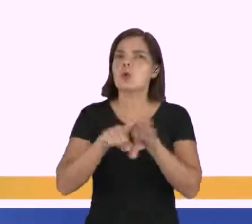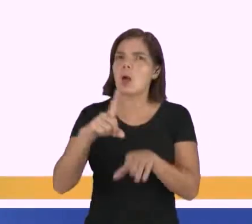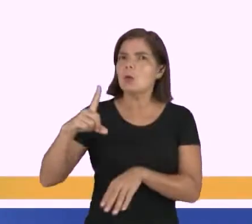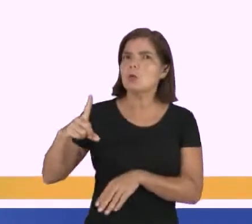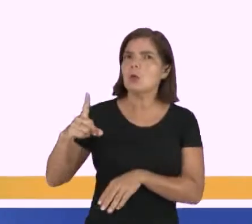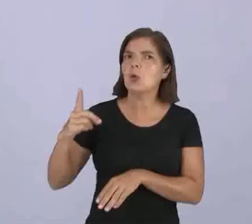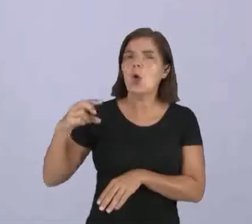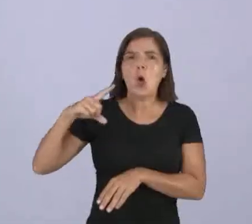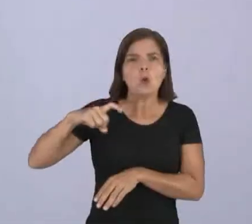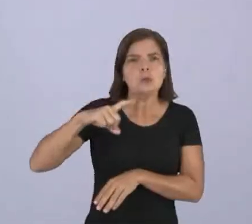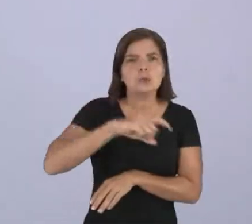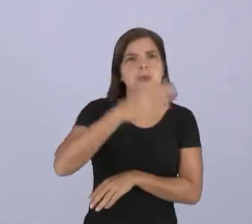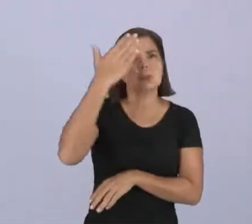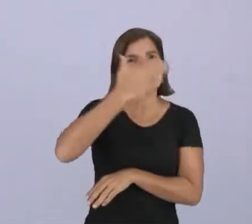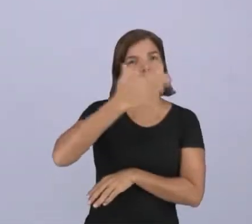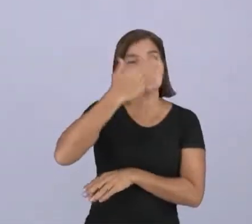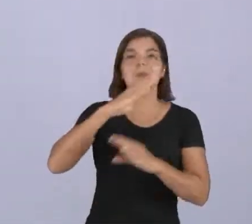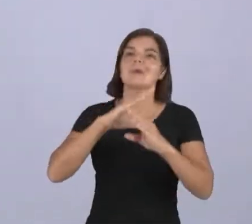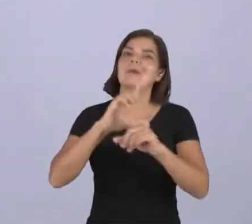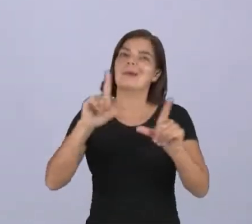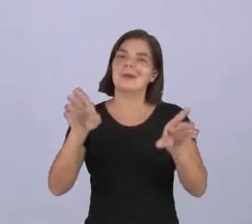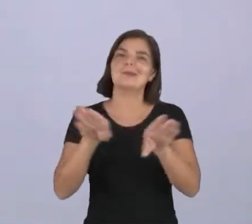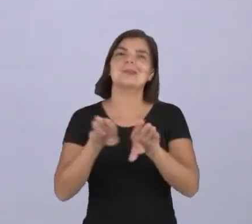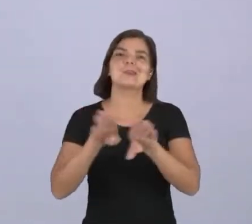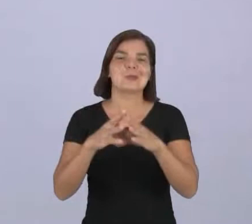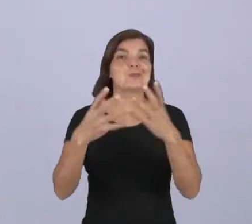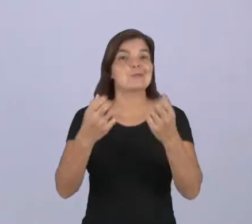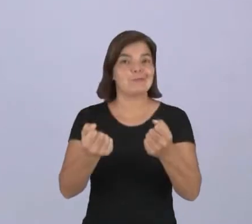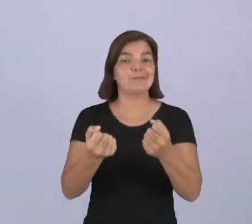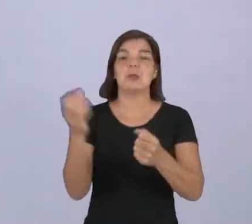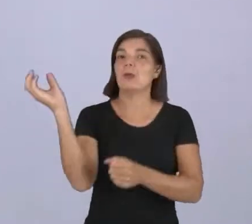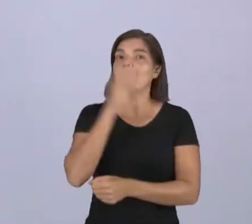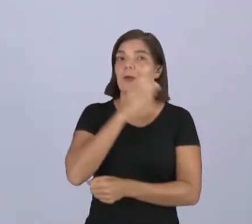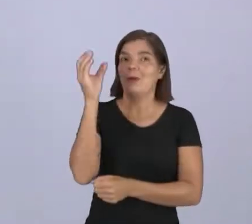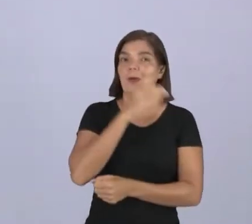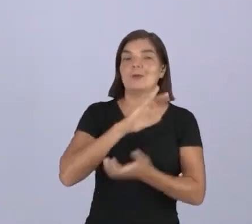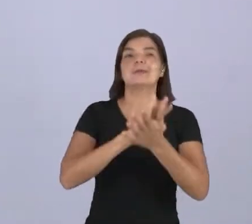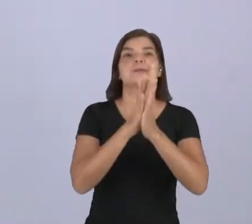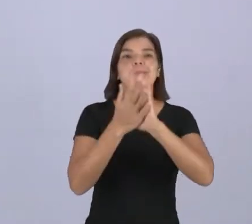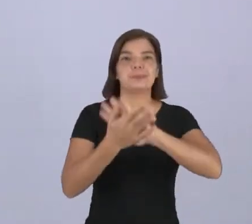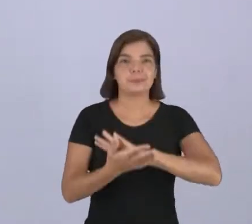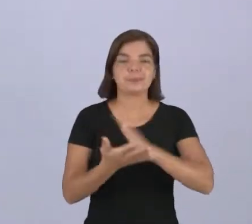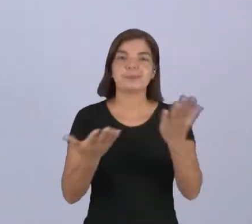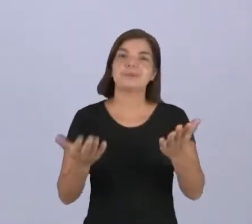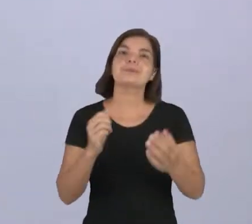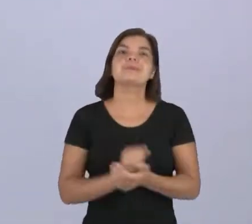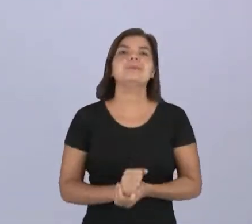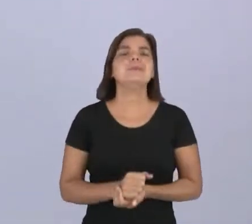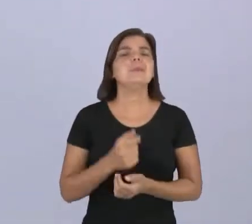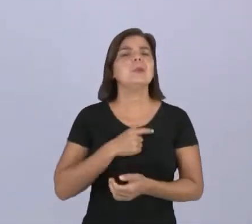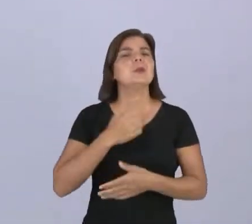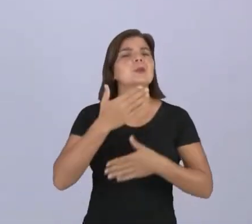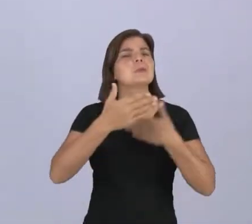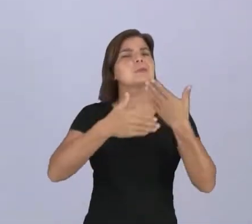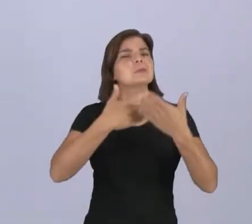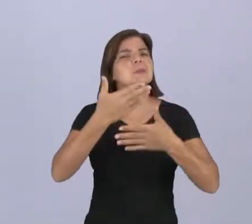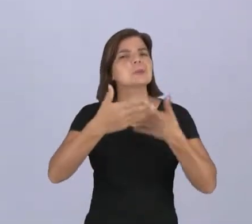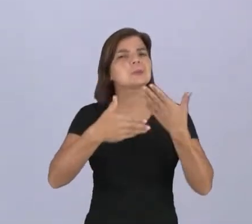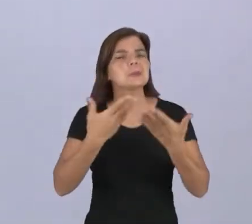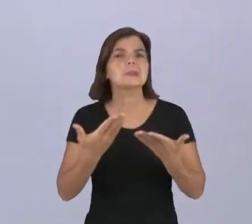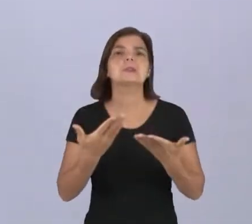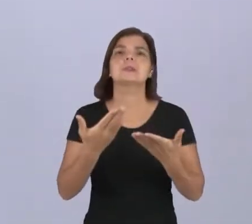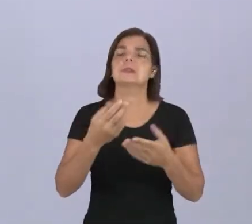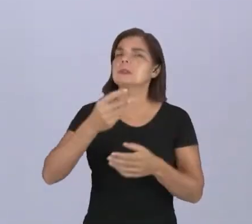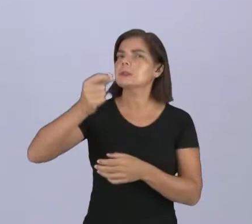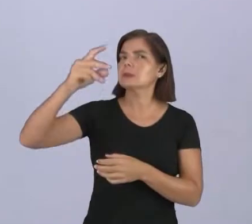consigam habitar os alimentos, é claro que eles vão tomar posse e vão acabar acelerando o processo de decomposição. E aí,